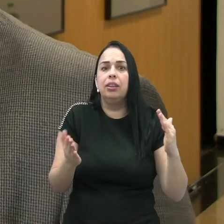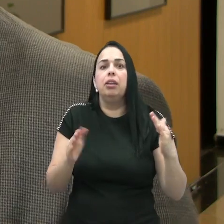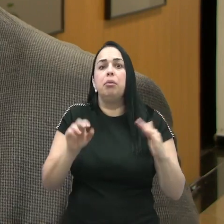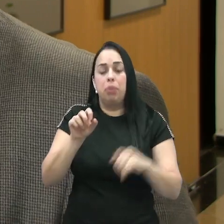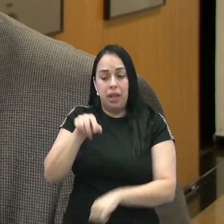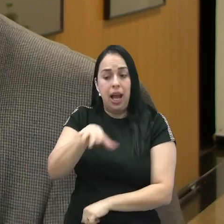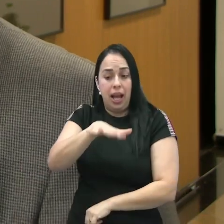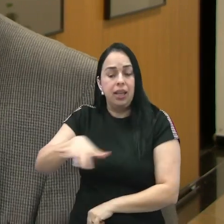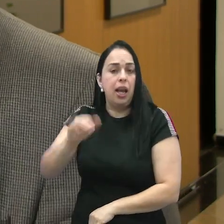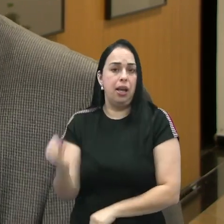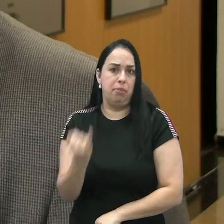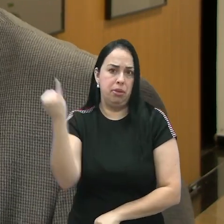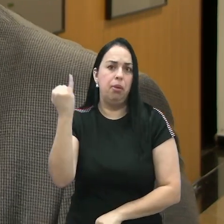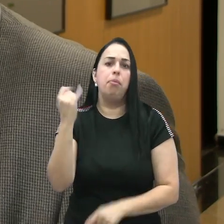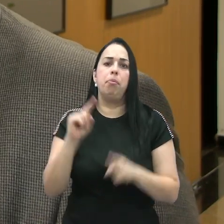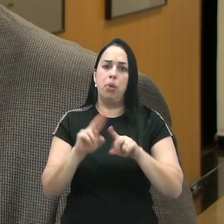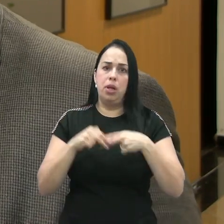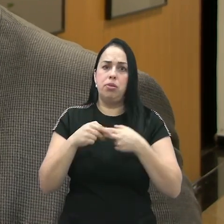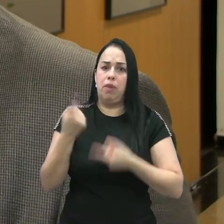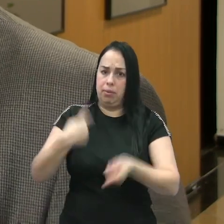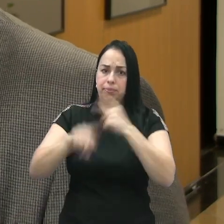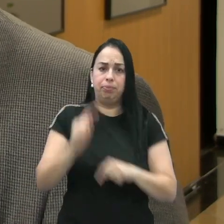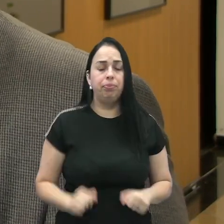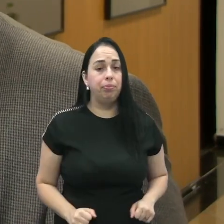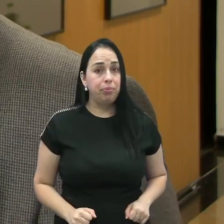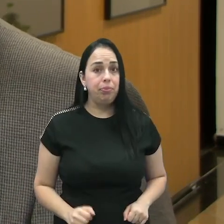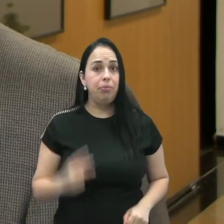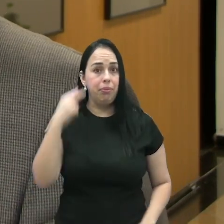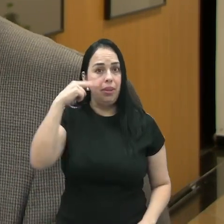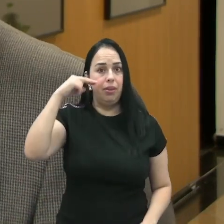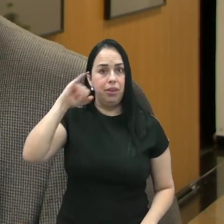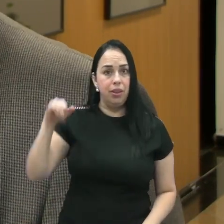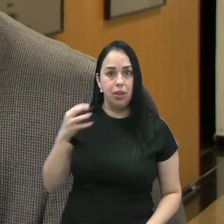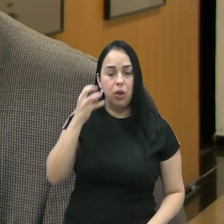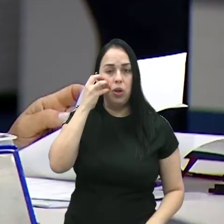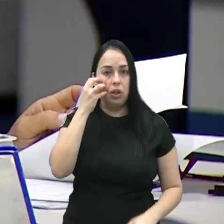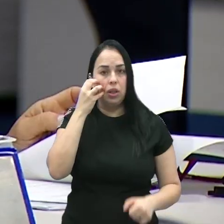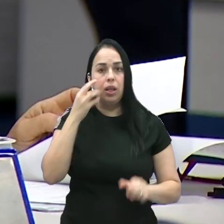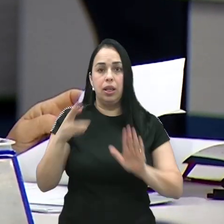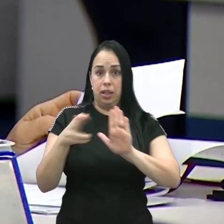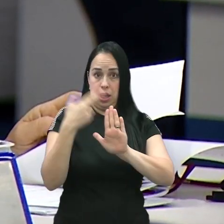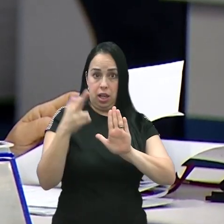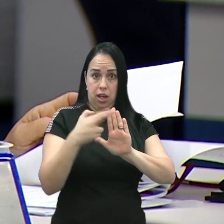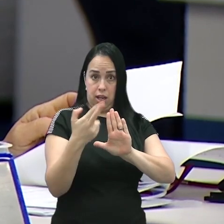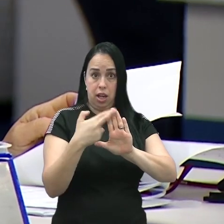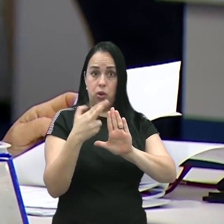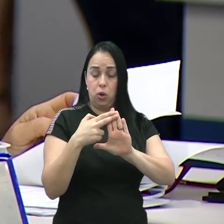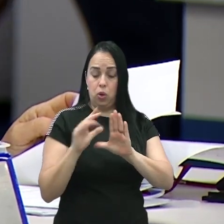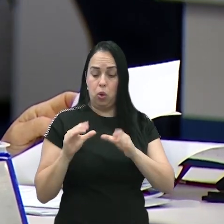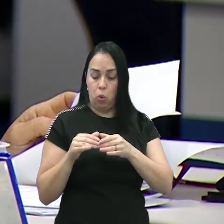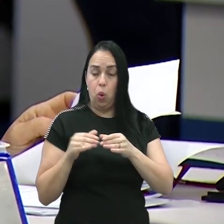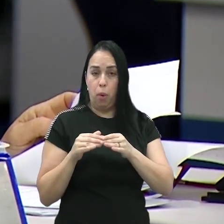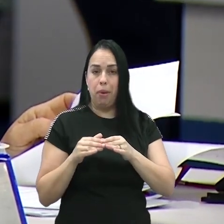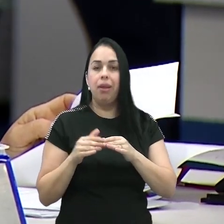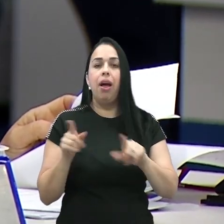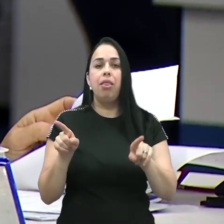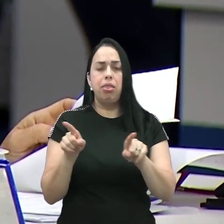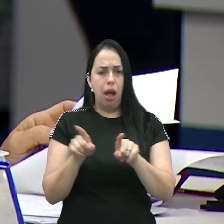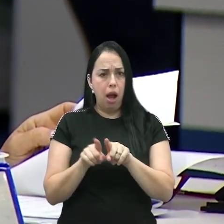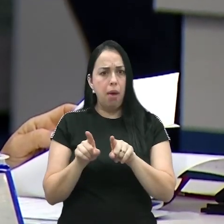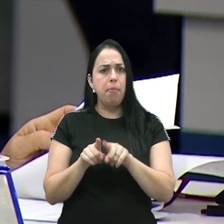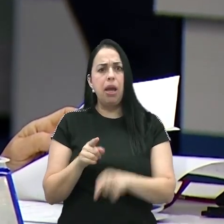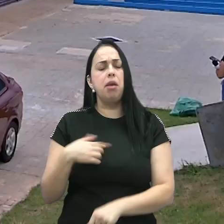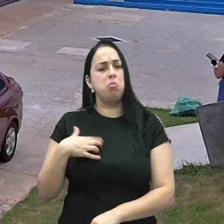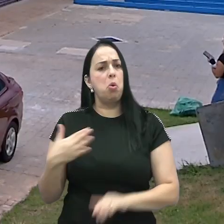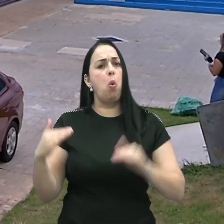casa. Então essa região da Vila Paiva é uma região bastante importante, certamente vai ser um avanço para a região. A vereadora Juliana Fraga, relatora da Comissão